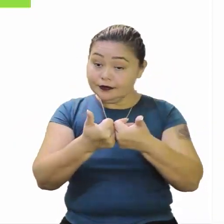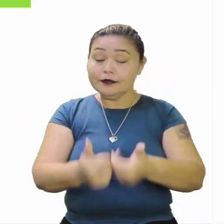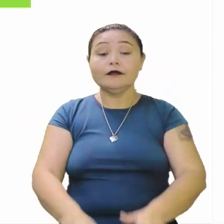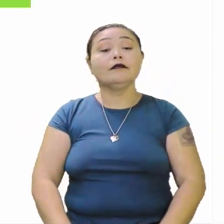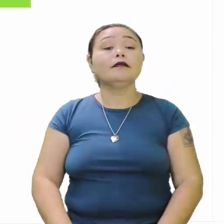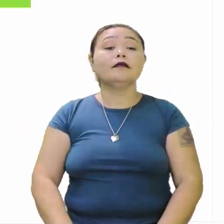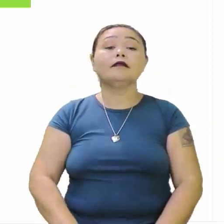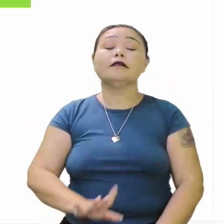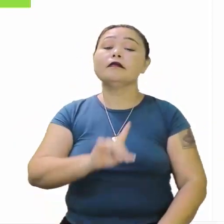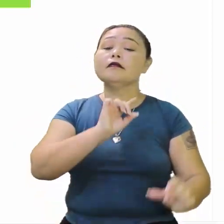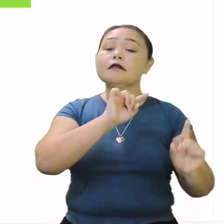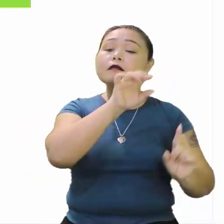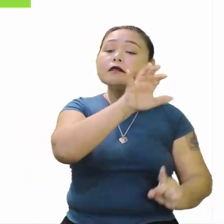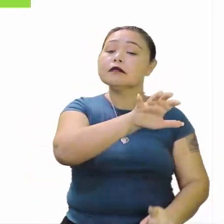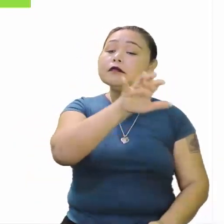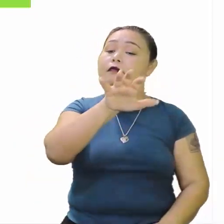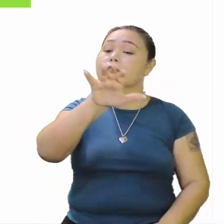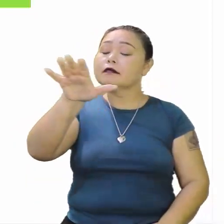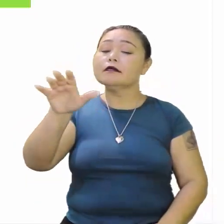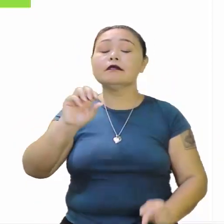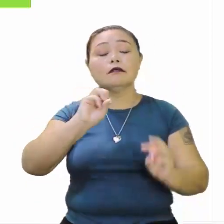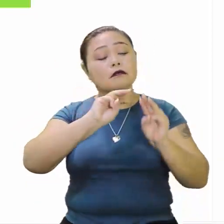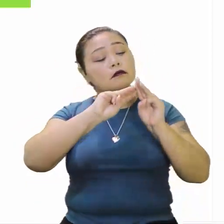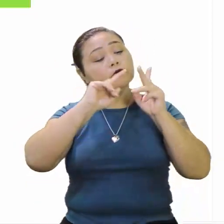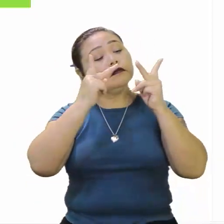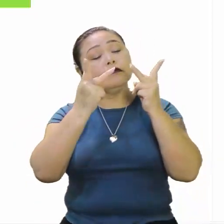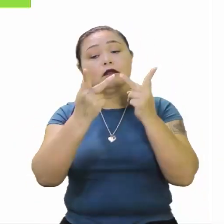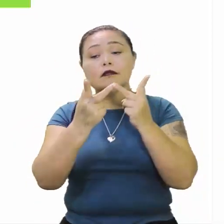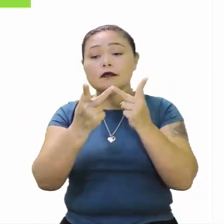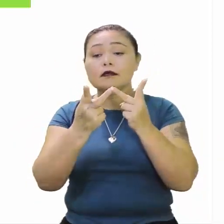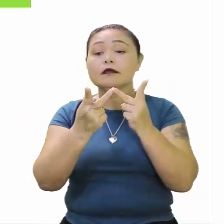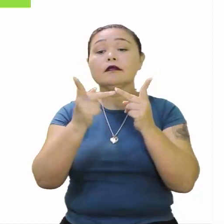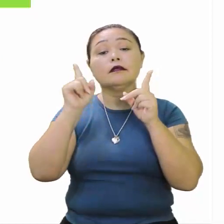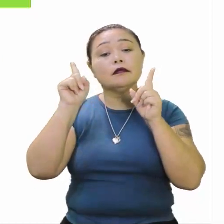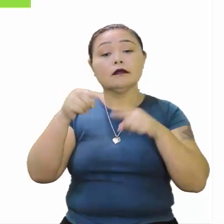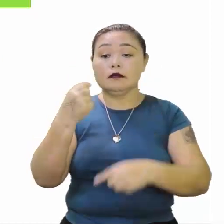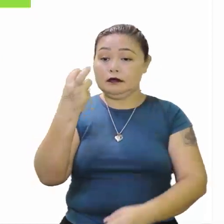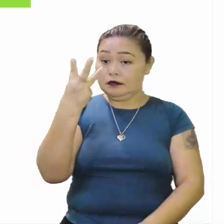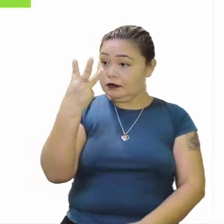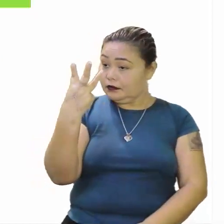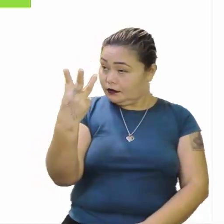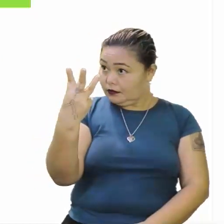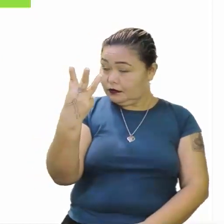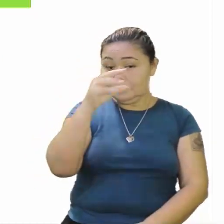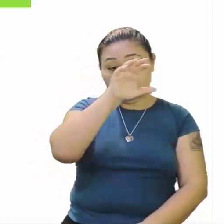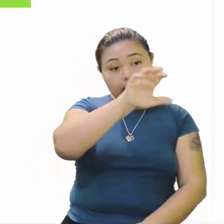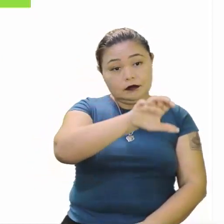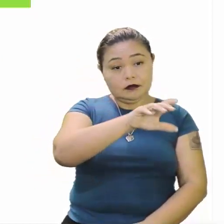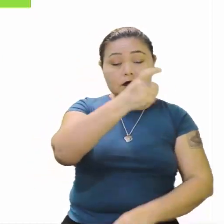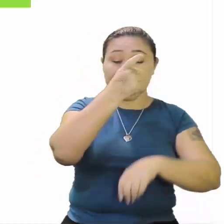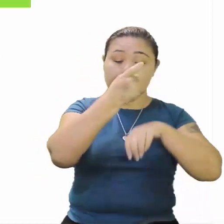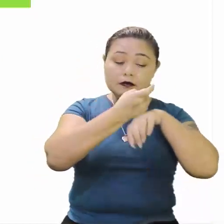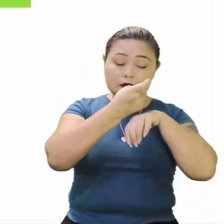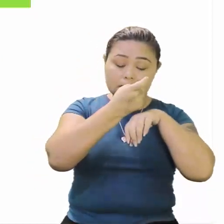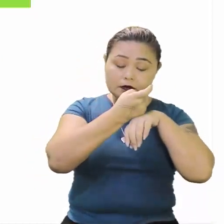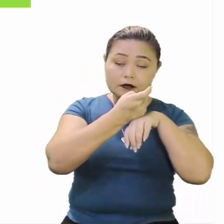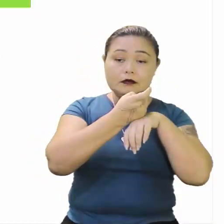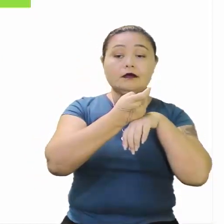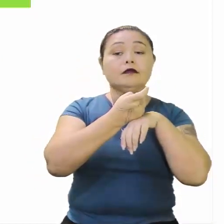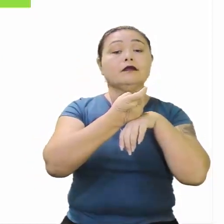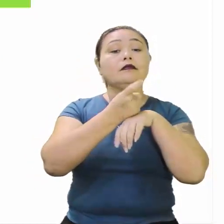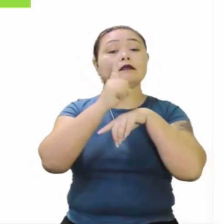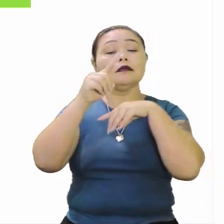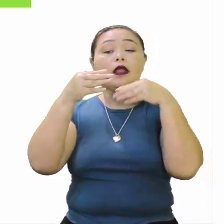Os estados físicos da matéria são exatamente três: o sólido,